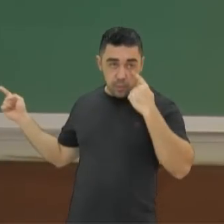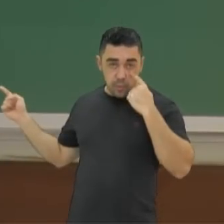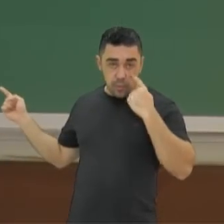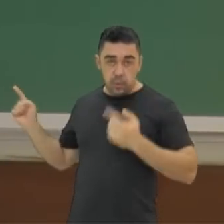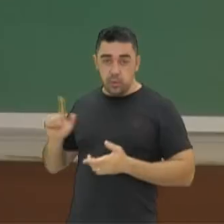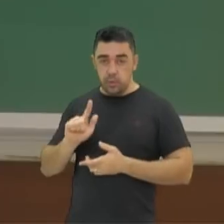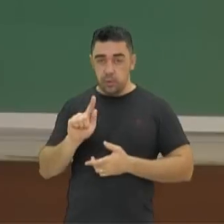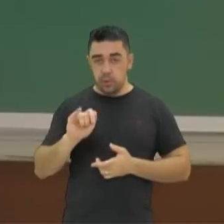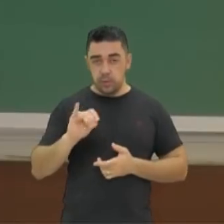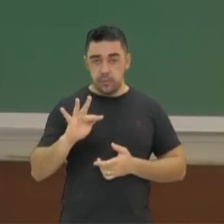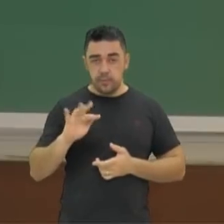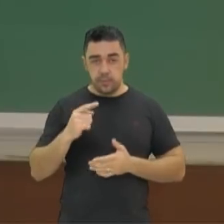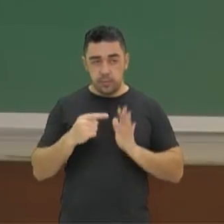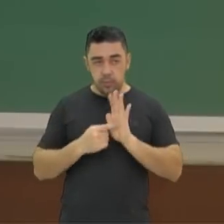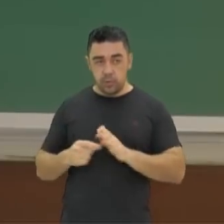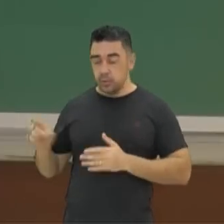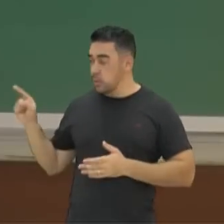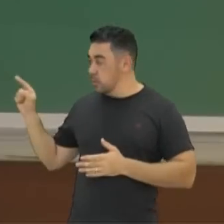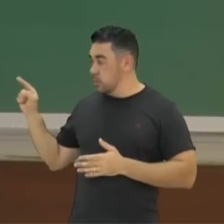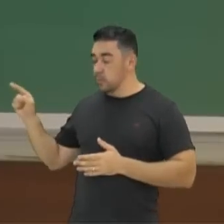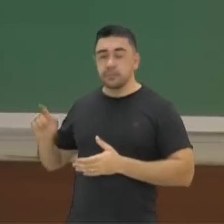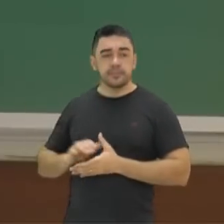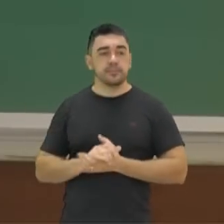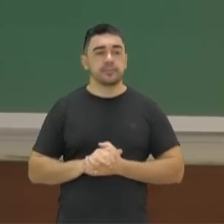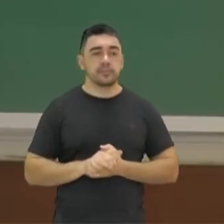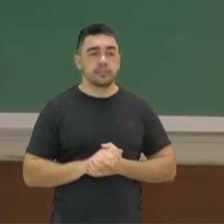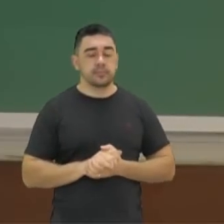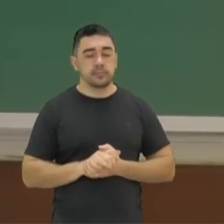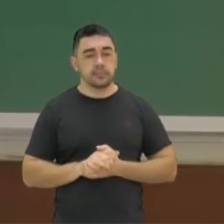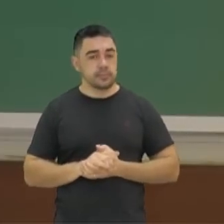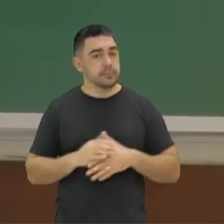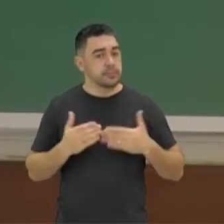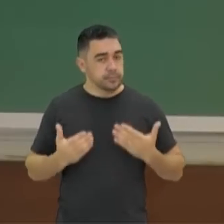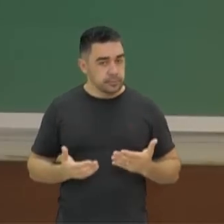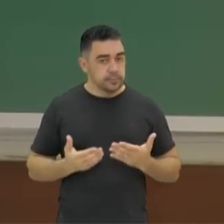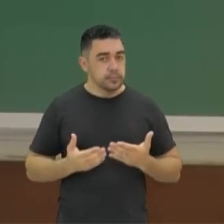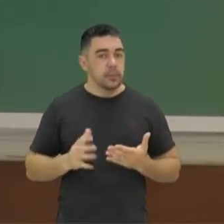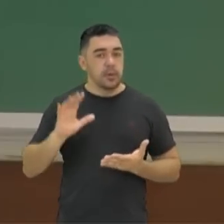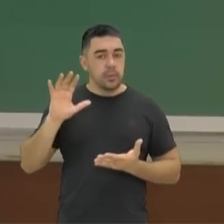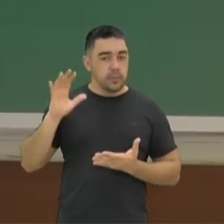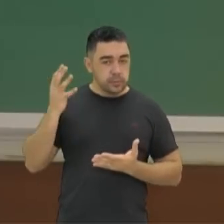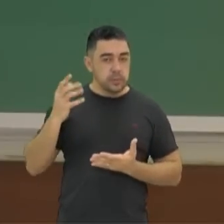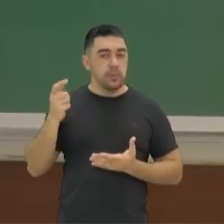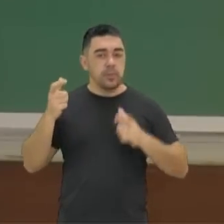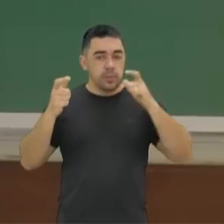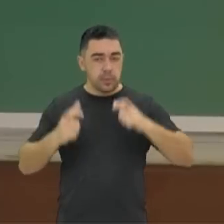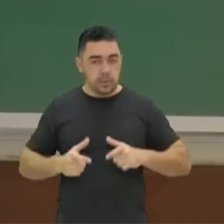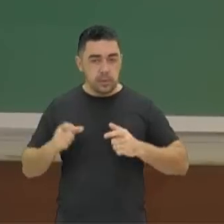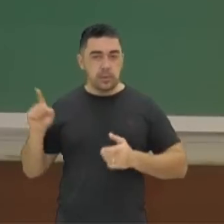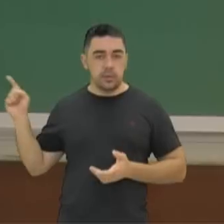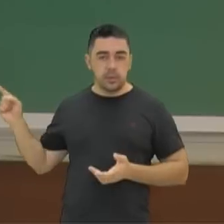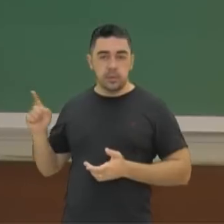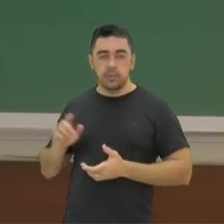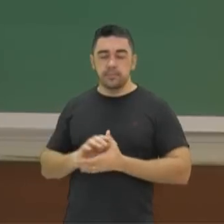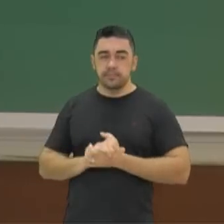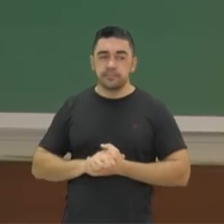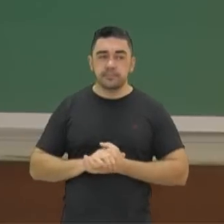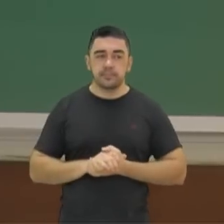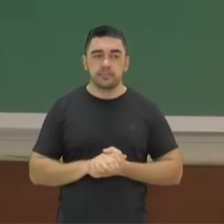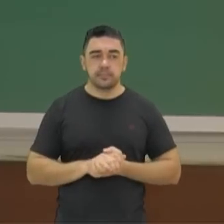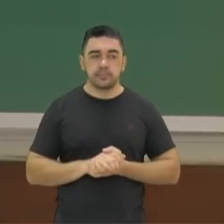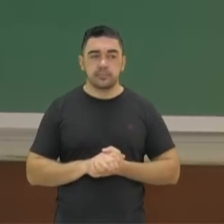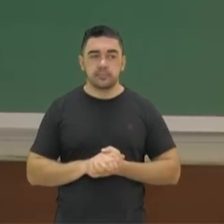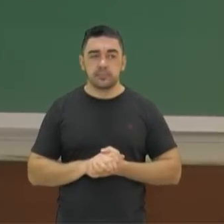né, mostrando essa atividade das placas tectônicas. Então, acredita-se que tudo aconteceu nessa região do Rift Valley. Olha